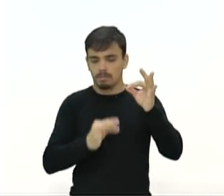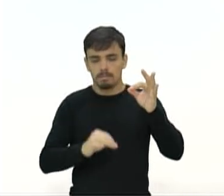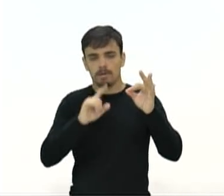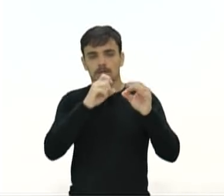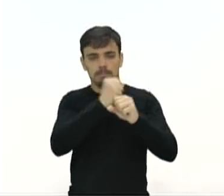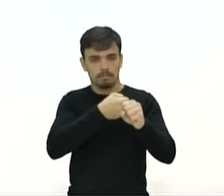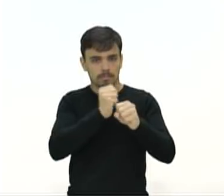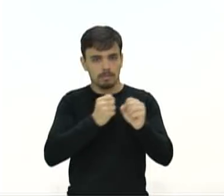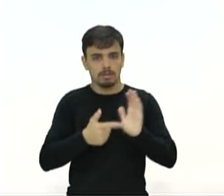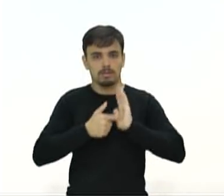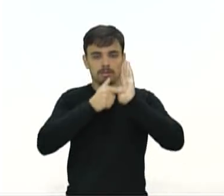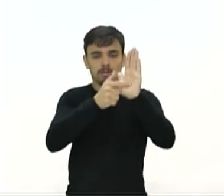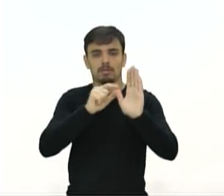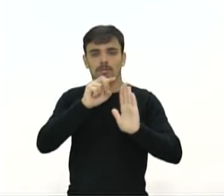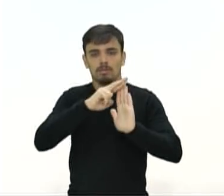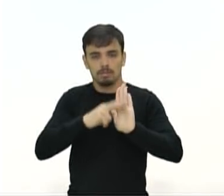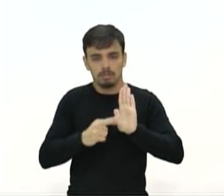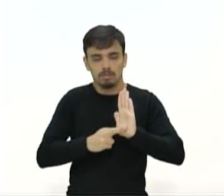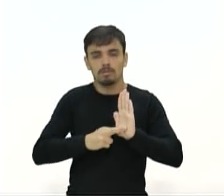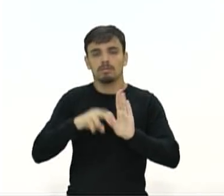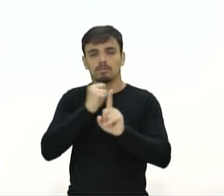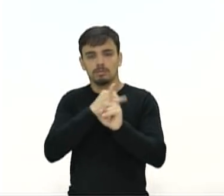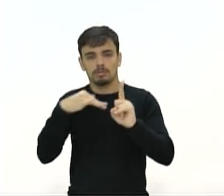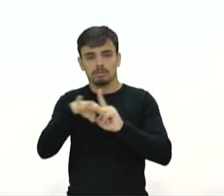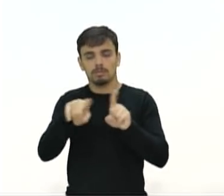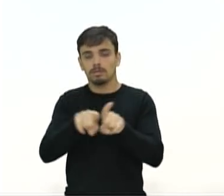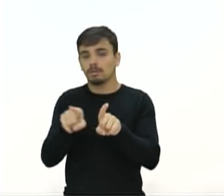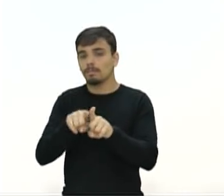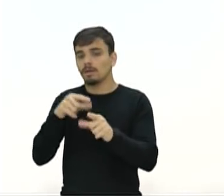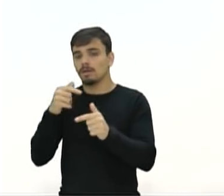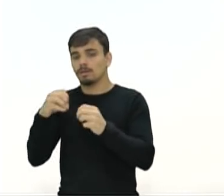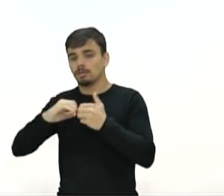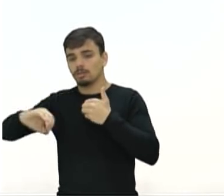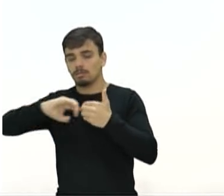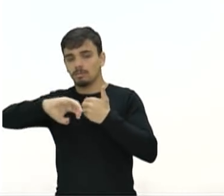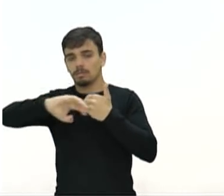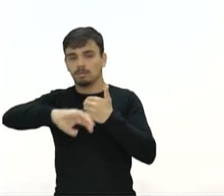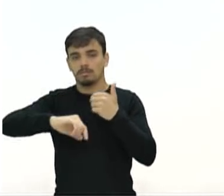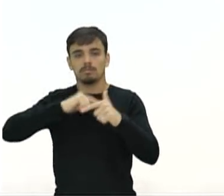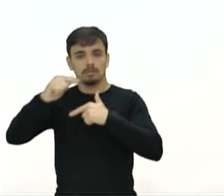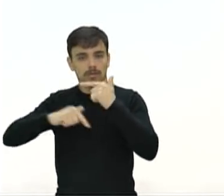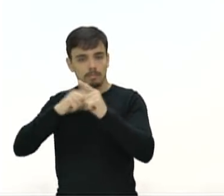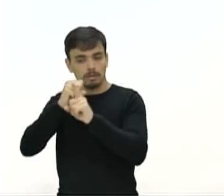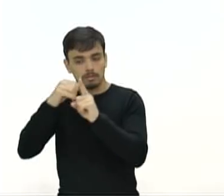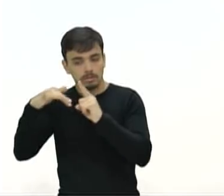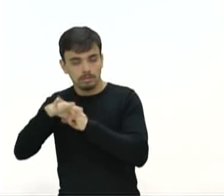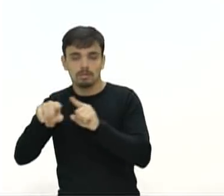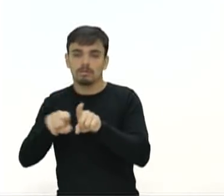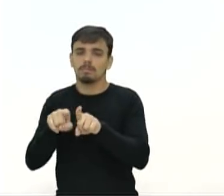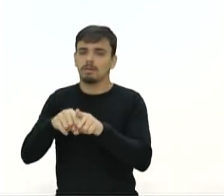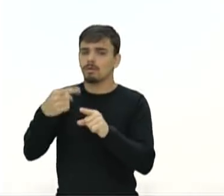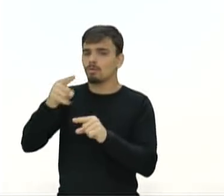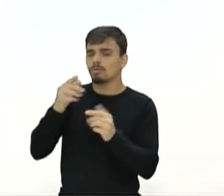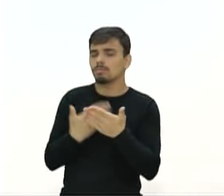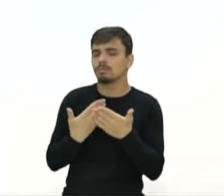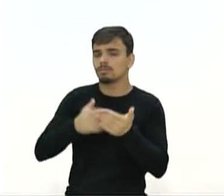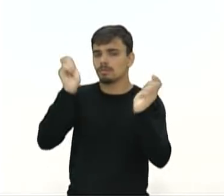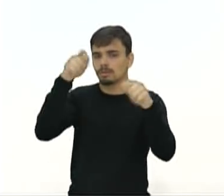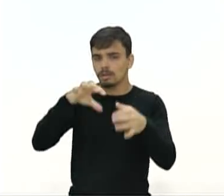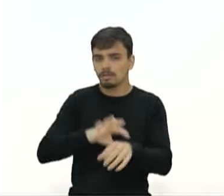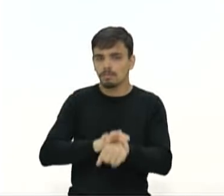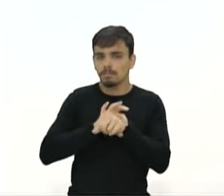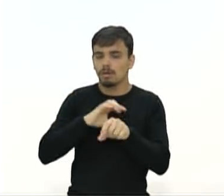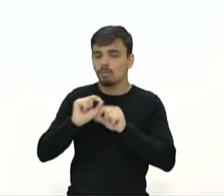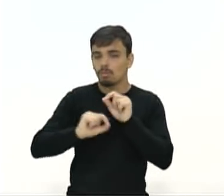obras se destacam as regras do método sociológico e da divisão do trabalho social. Sobre este último estudo é correto afirmar